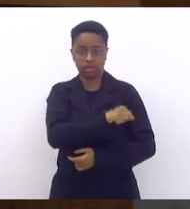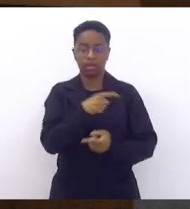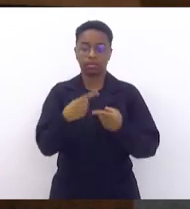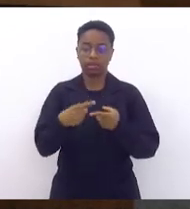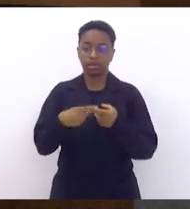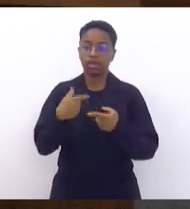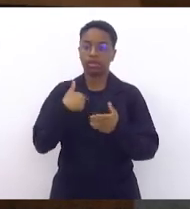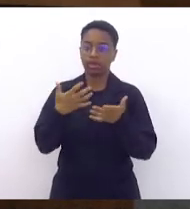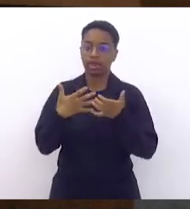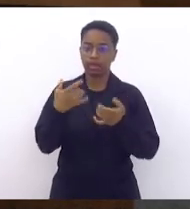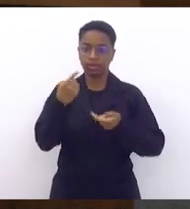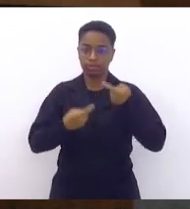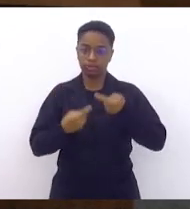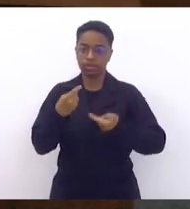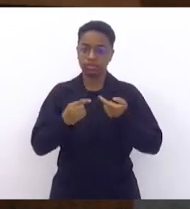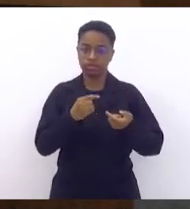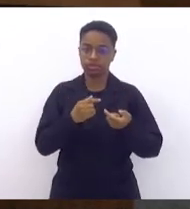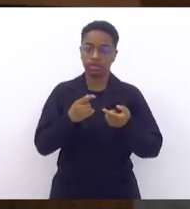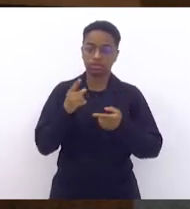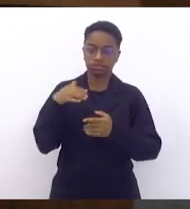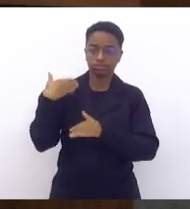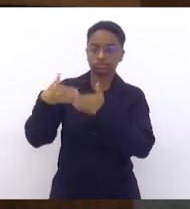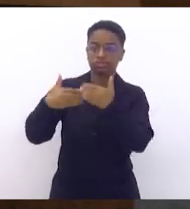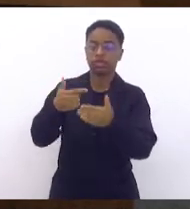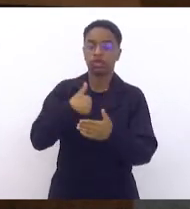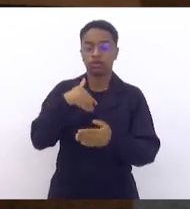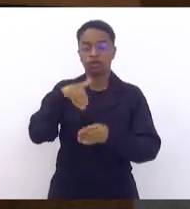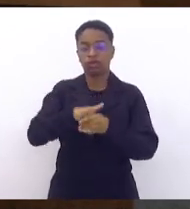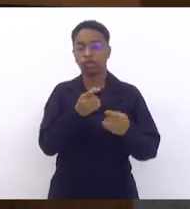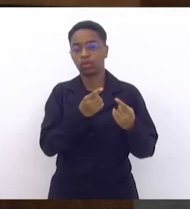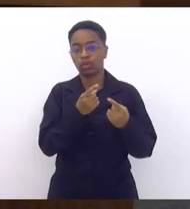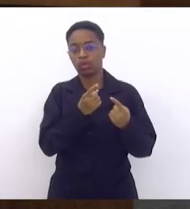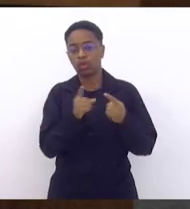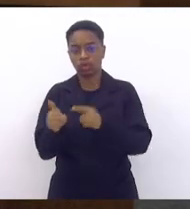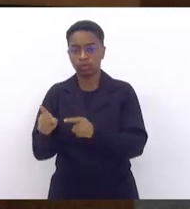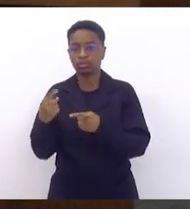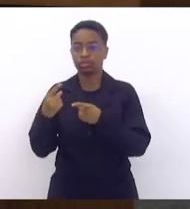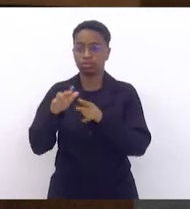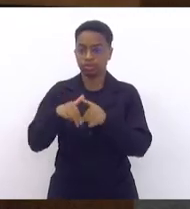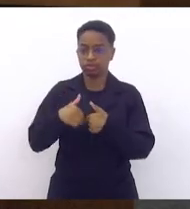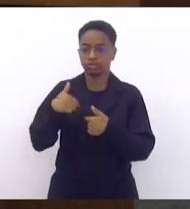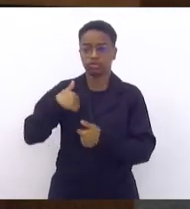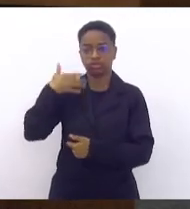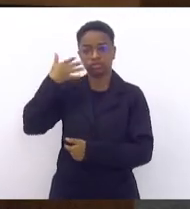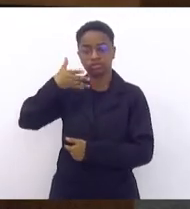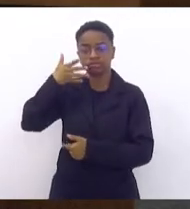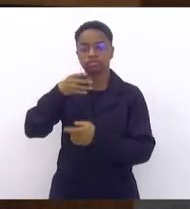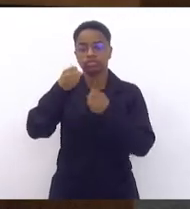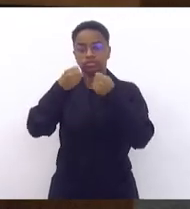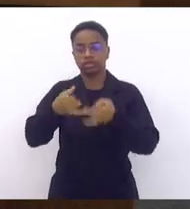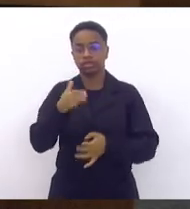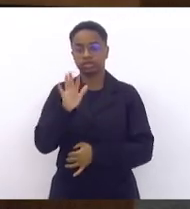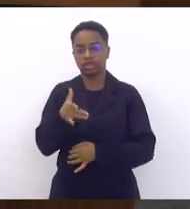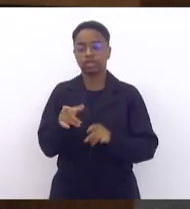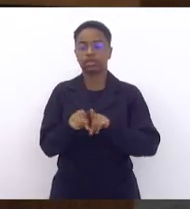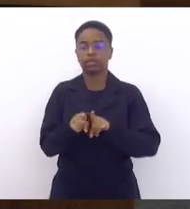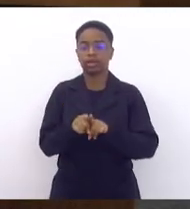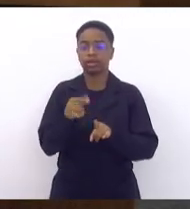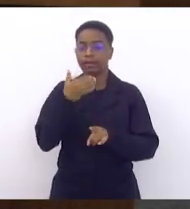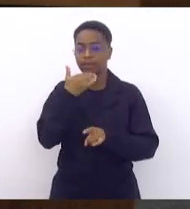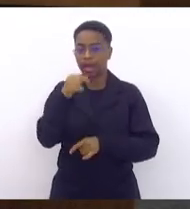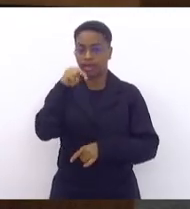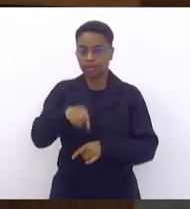não seja destruída. Então, eu voto contrário às comunidades terapêuticas pela razão que eu já expus e cobro desse parlamento que a gente se